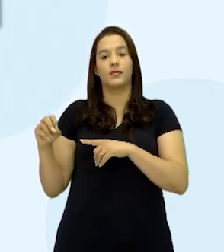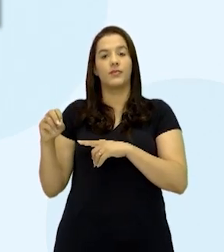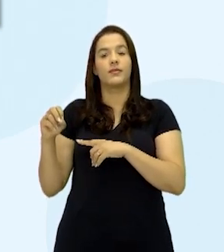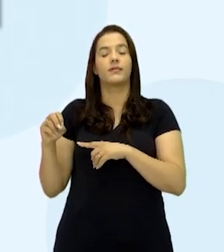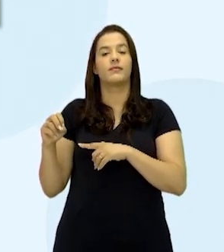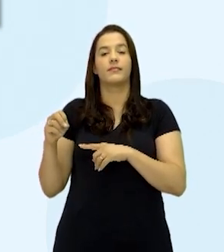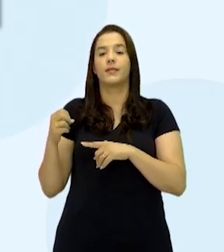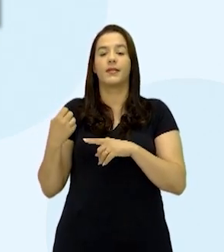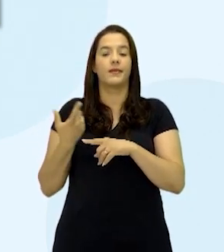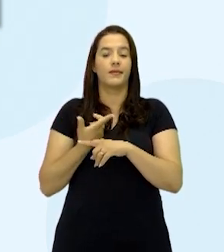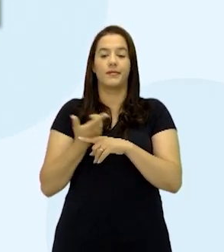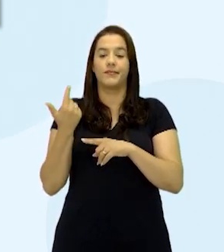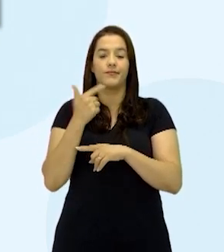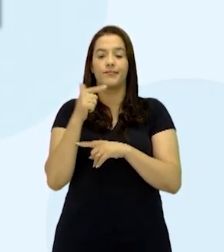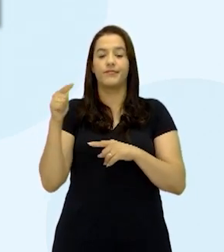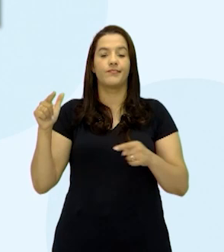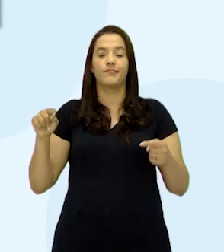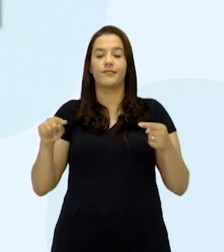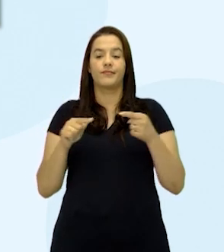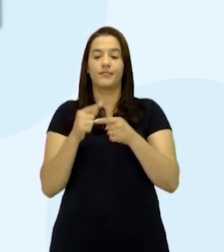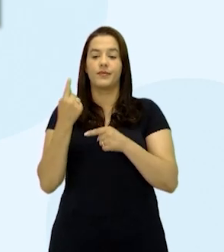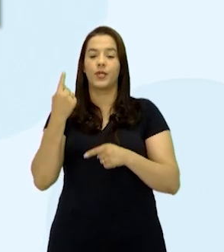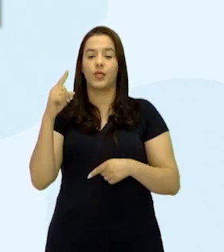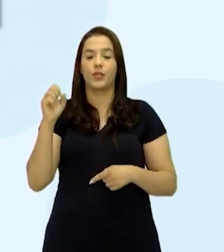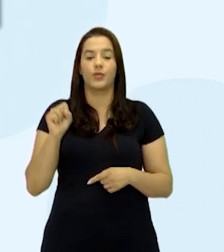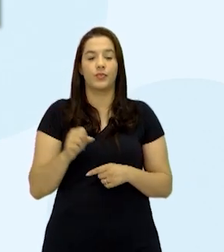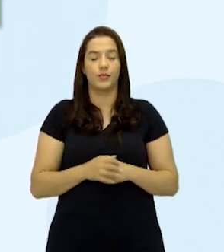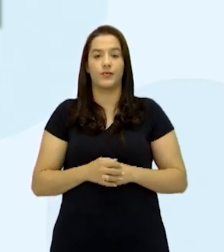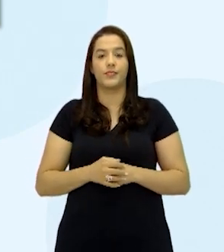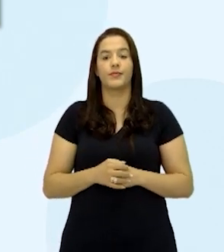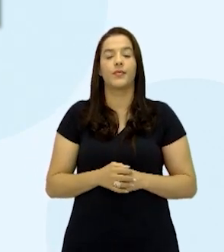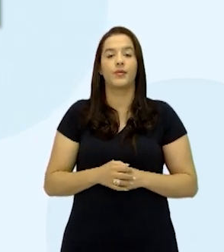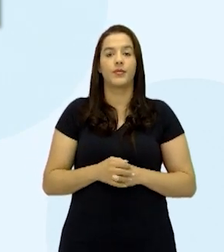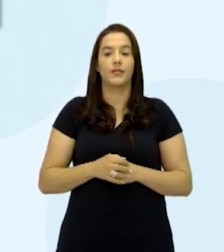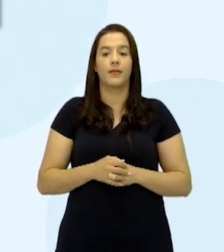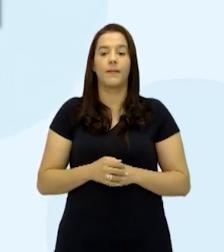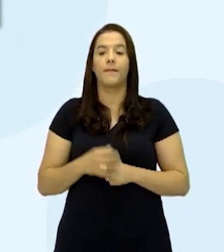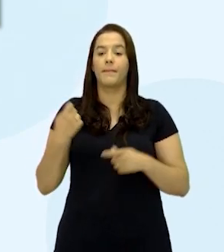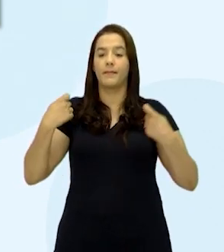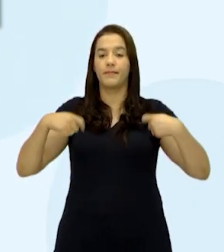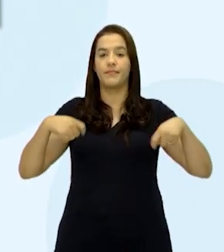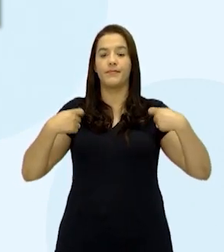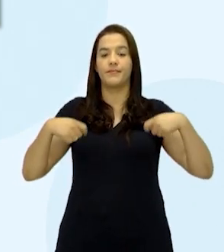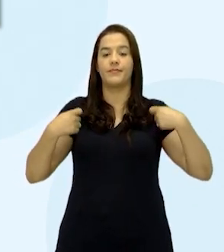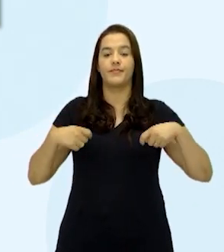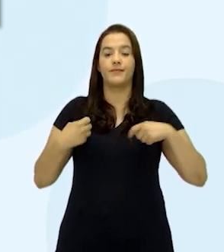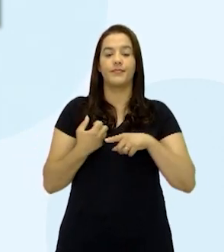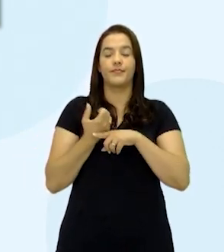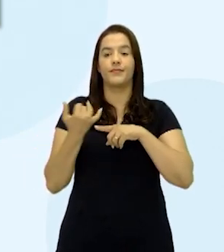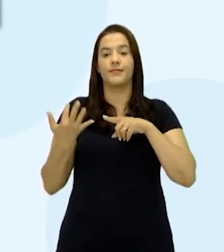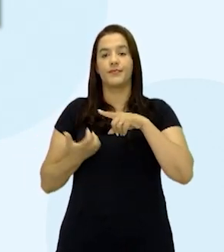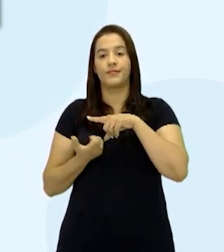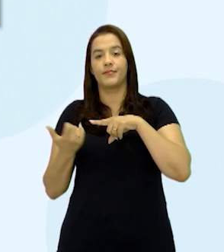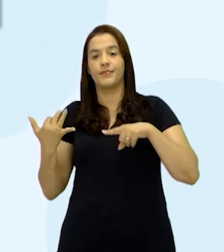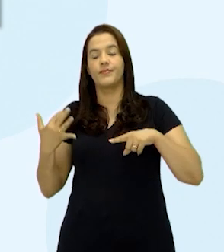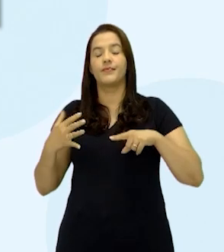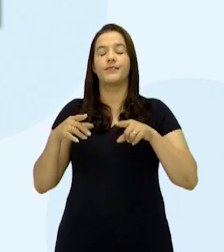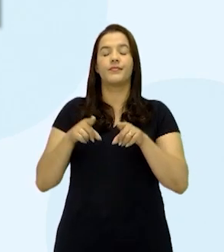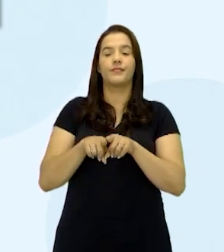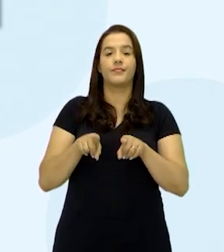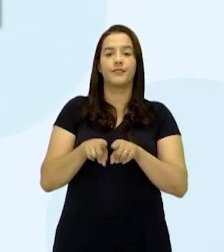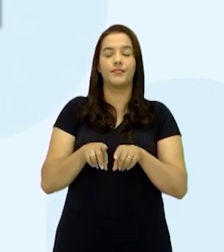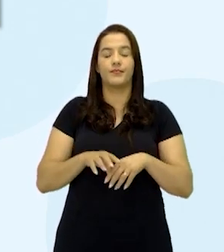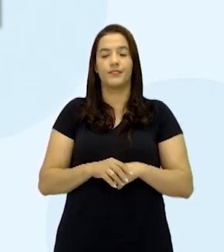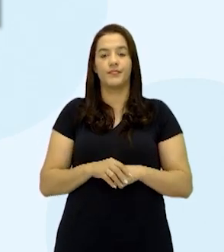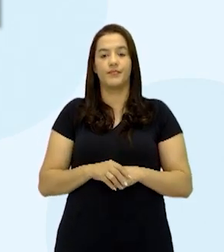250. E não 180, 250, tá? Precisam ser frações equivalentes e guardar essa